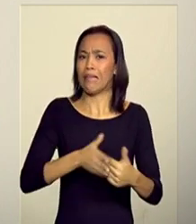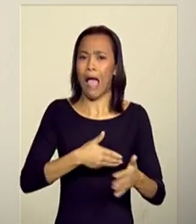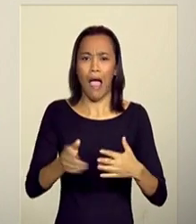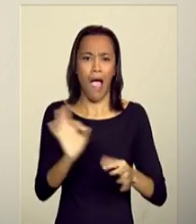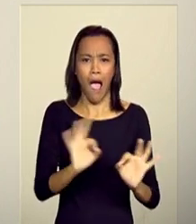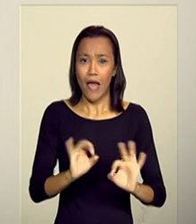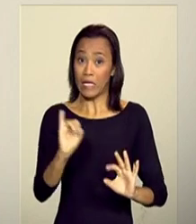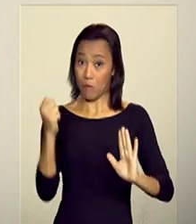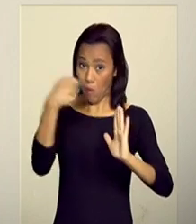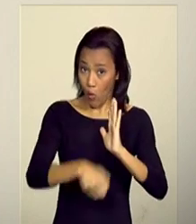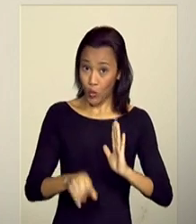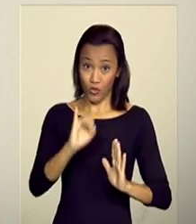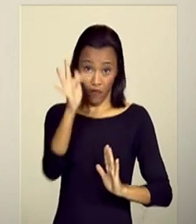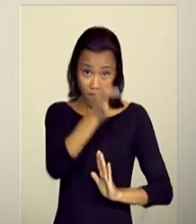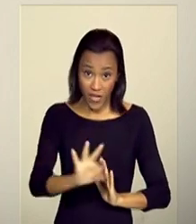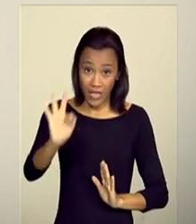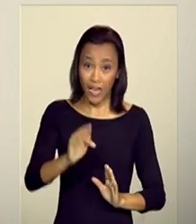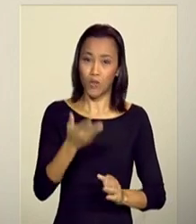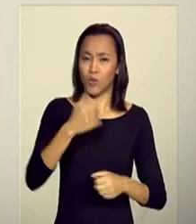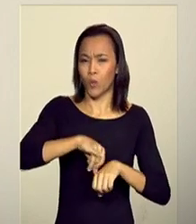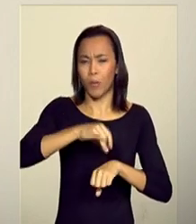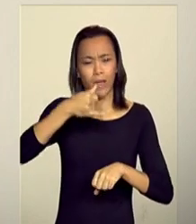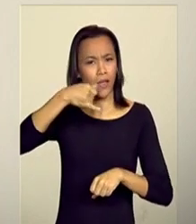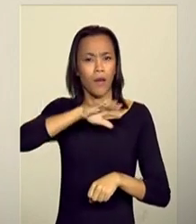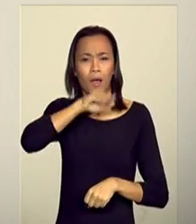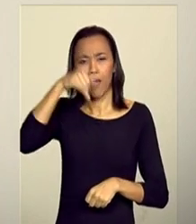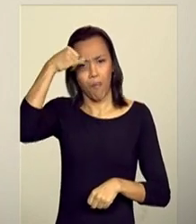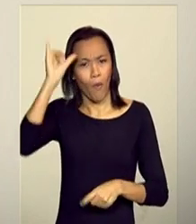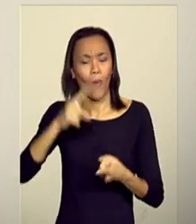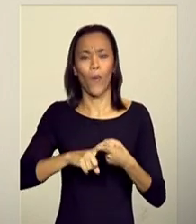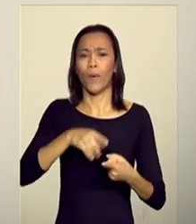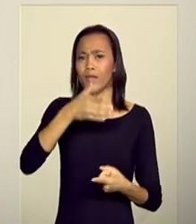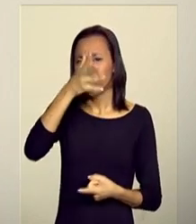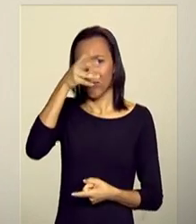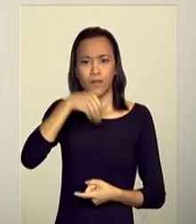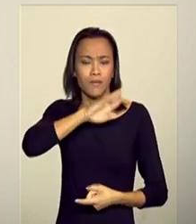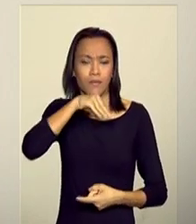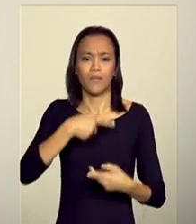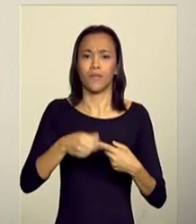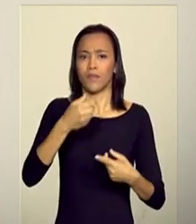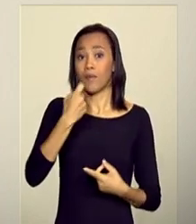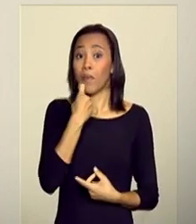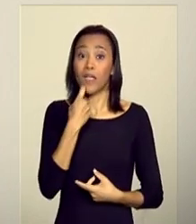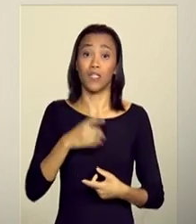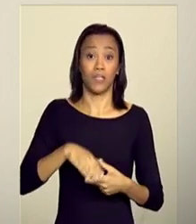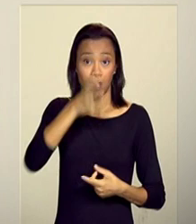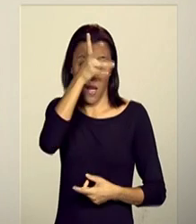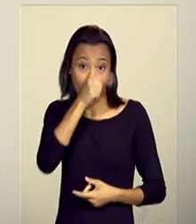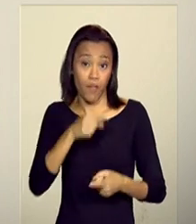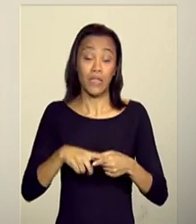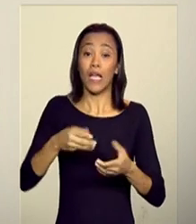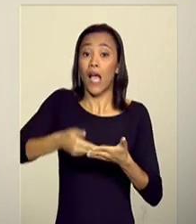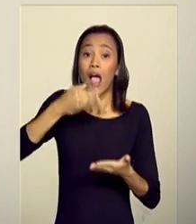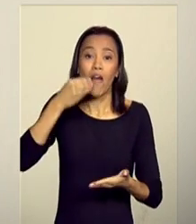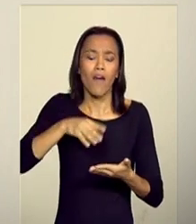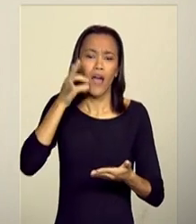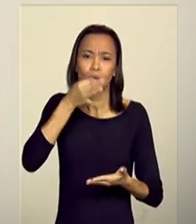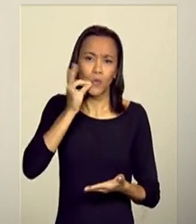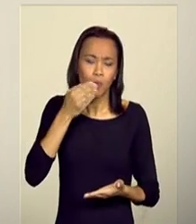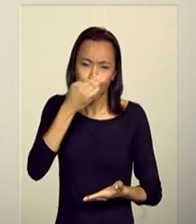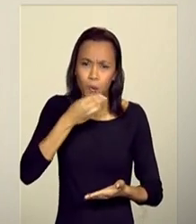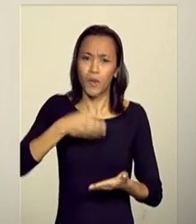nenhum imposto Federal sobre carnes bovina suína aves e peixes nem sobre o café o